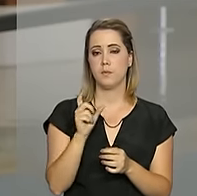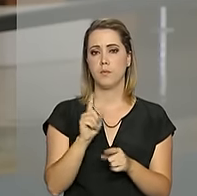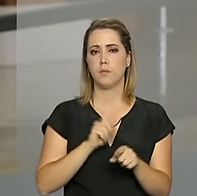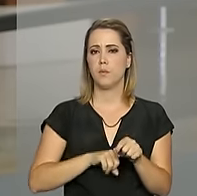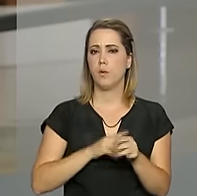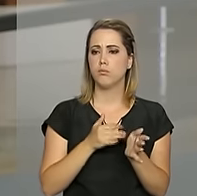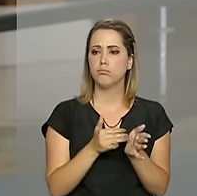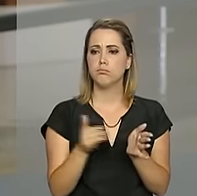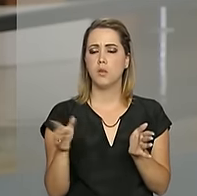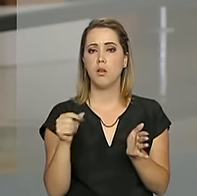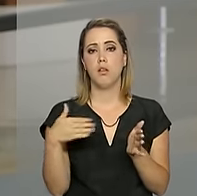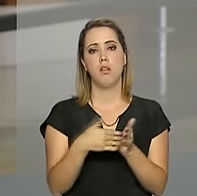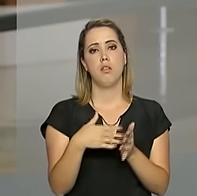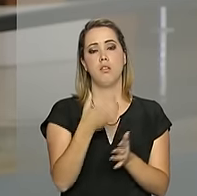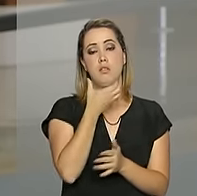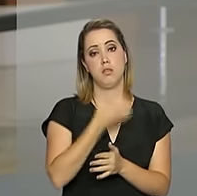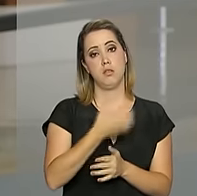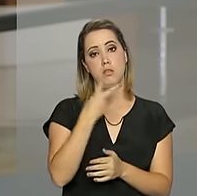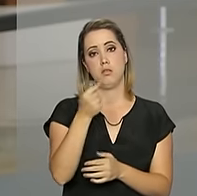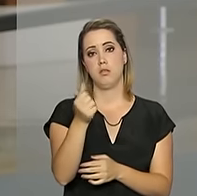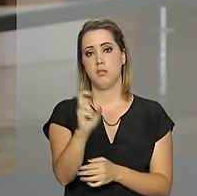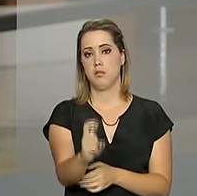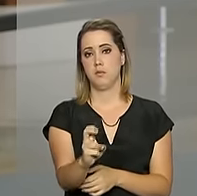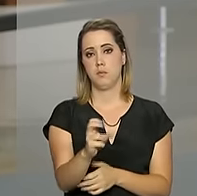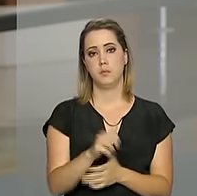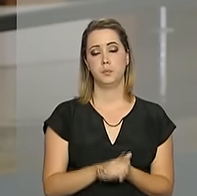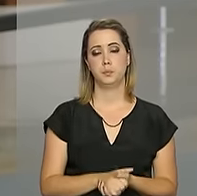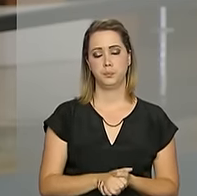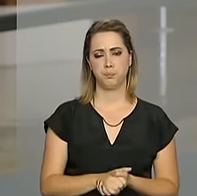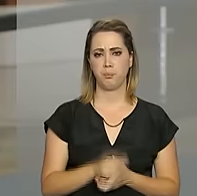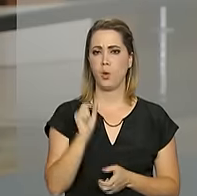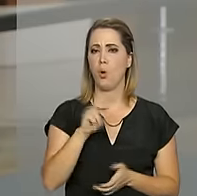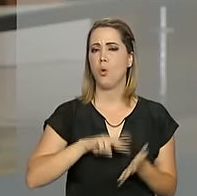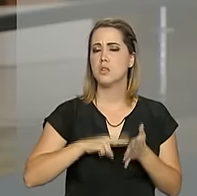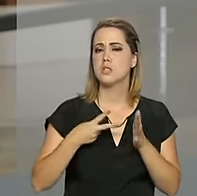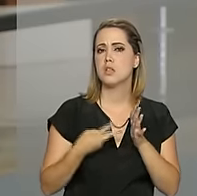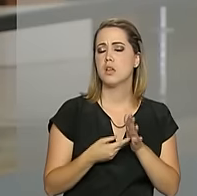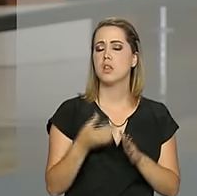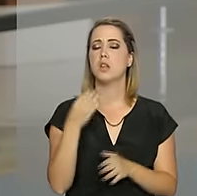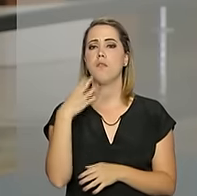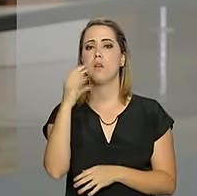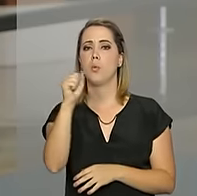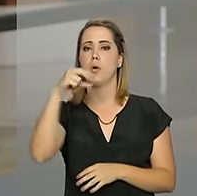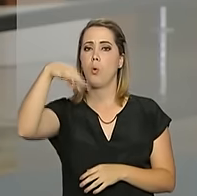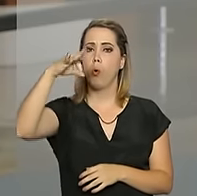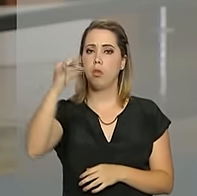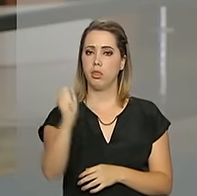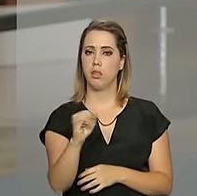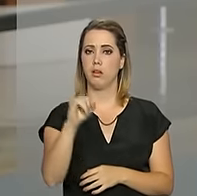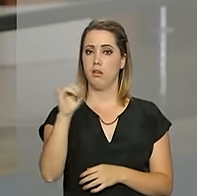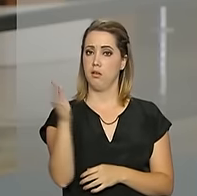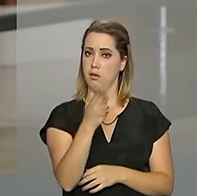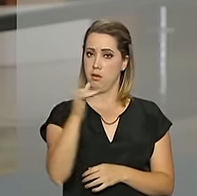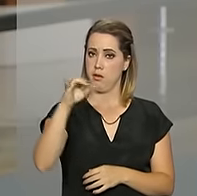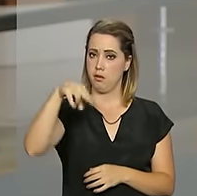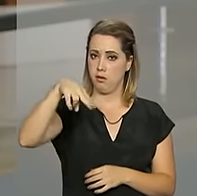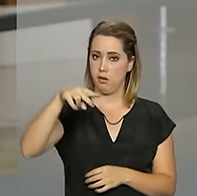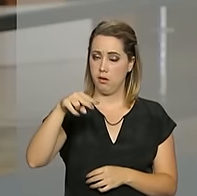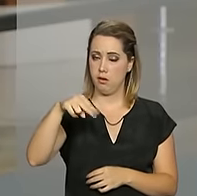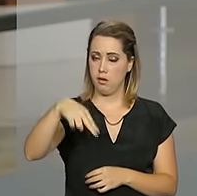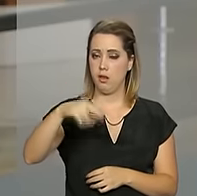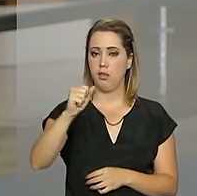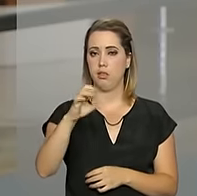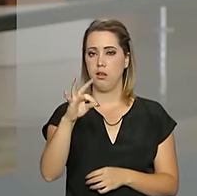de Serviço até dezembro de 2015. O que é uma conta inativa? É aquela que deixou de